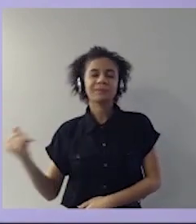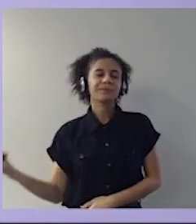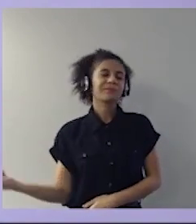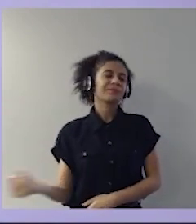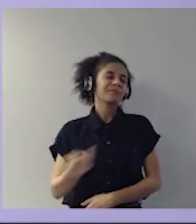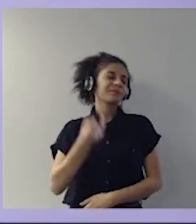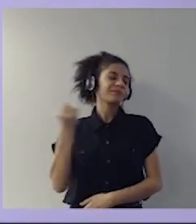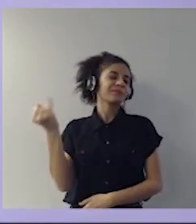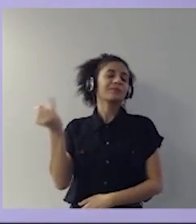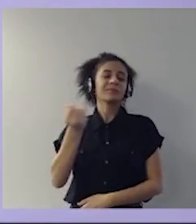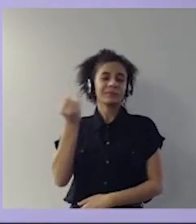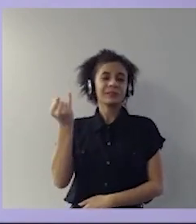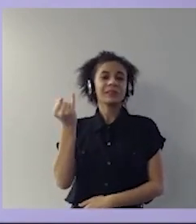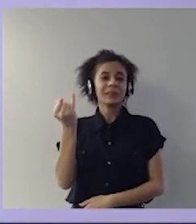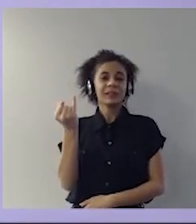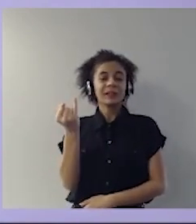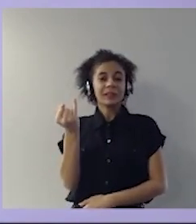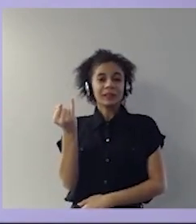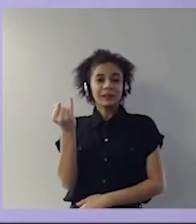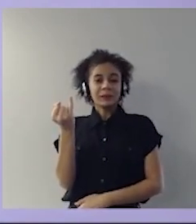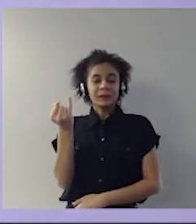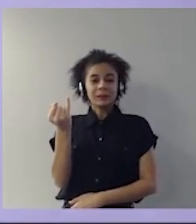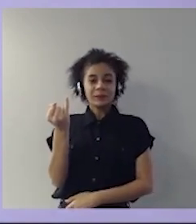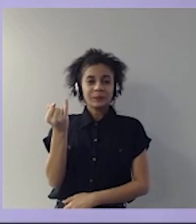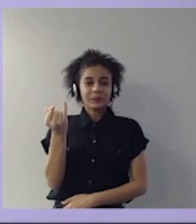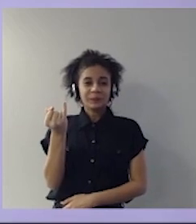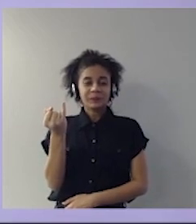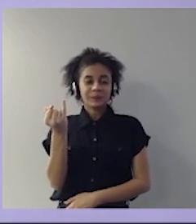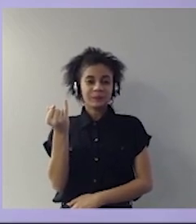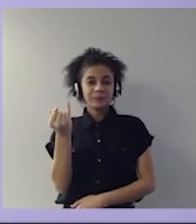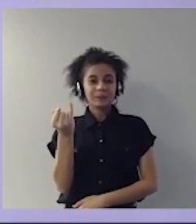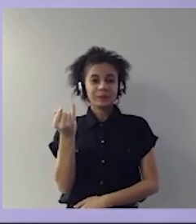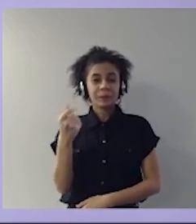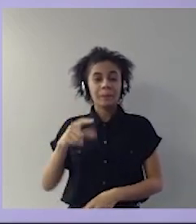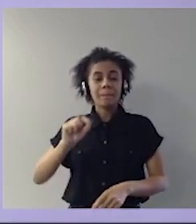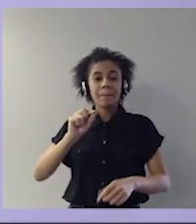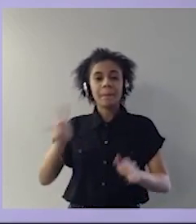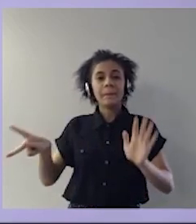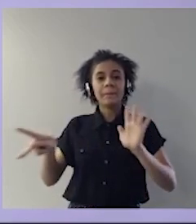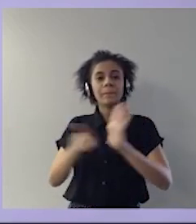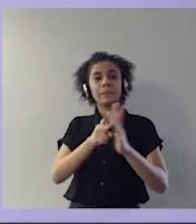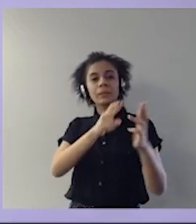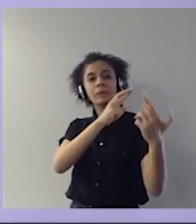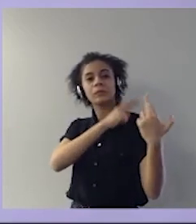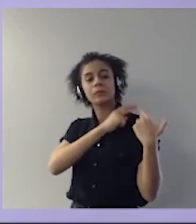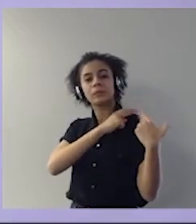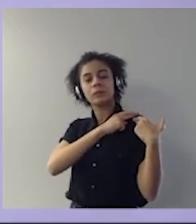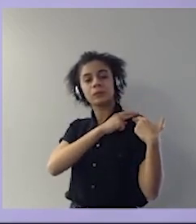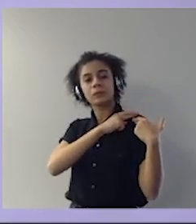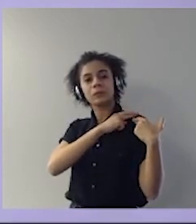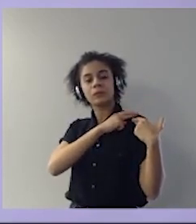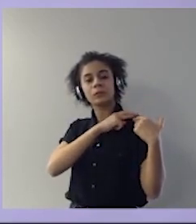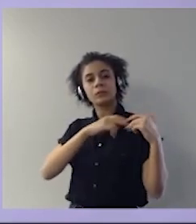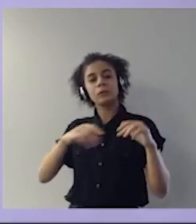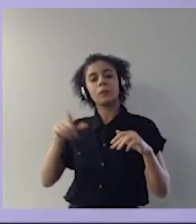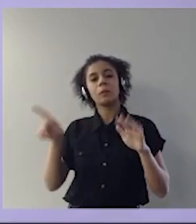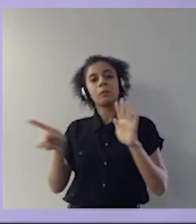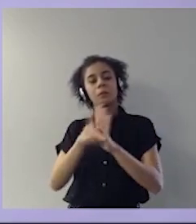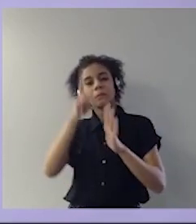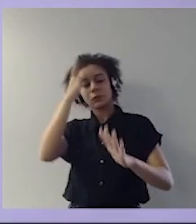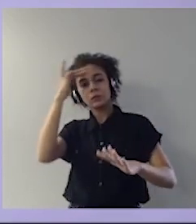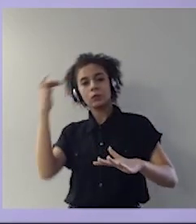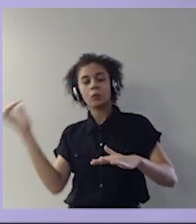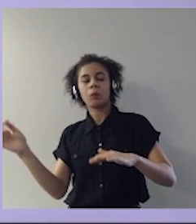importância a função que se atribui ao Estado e que se atribui ao